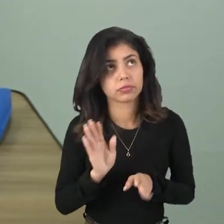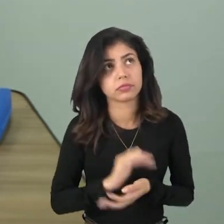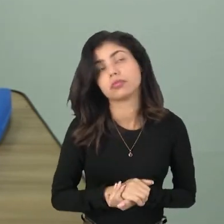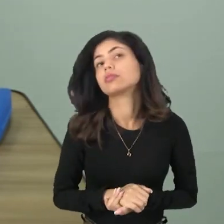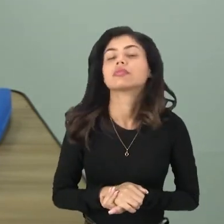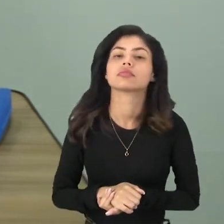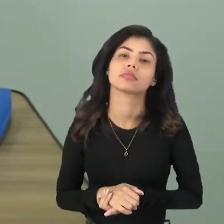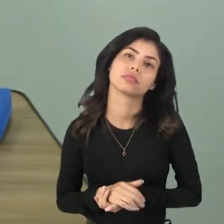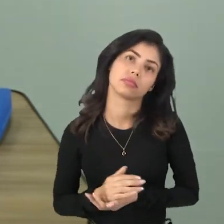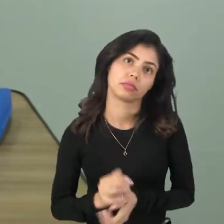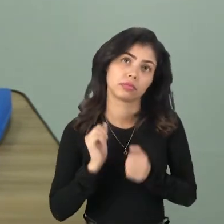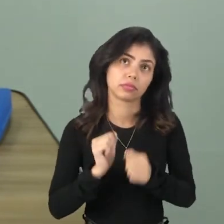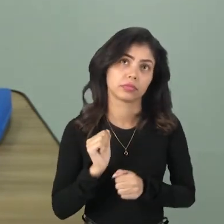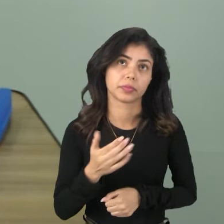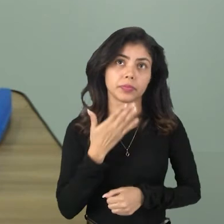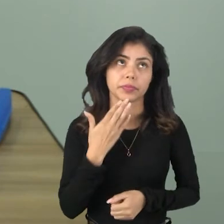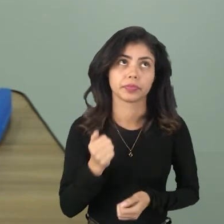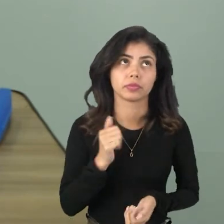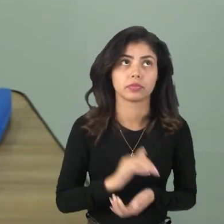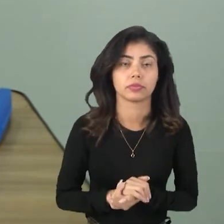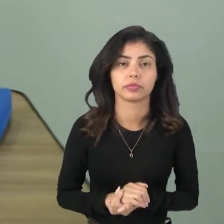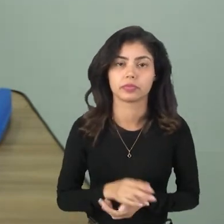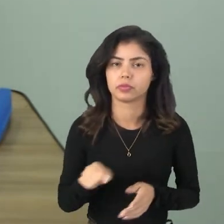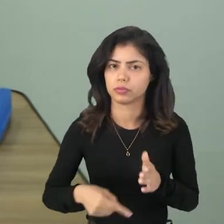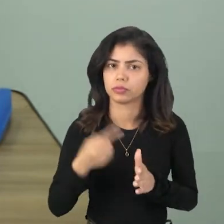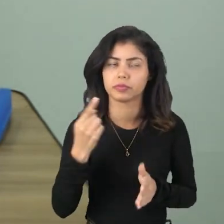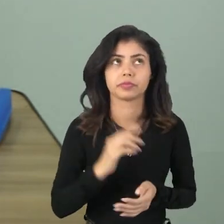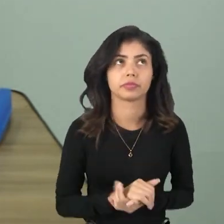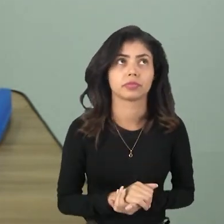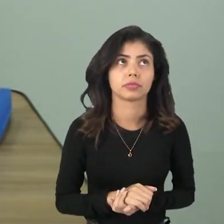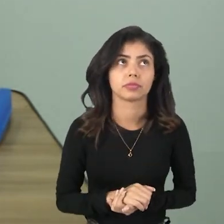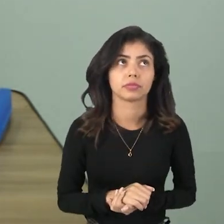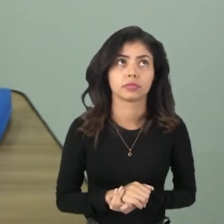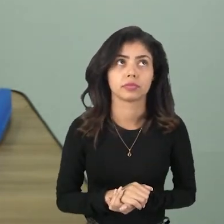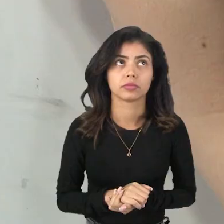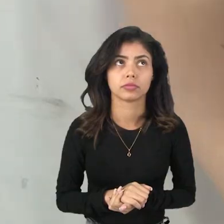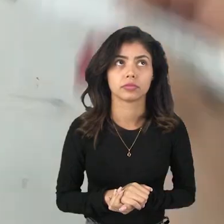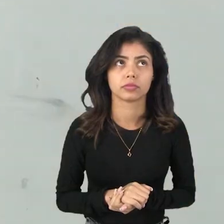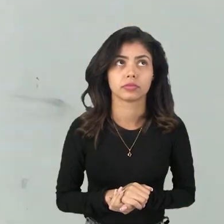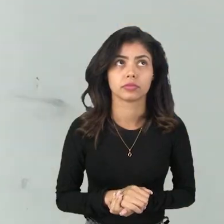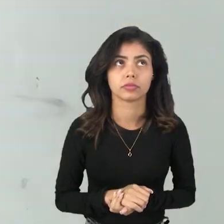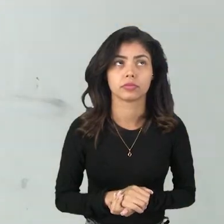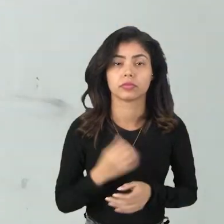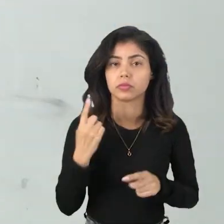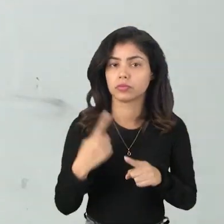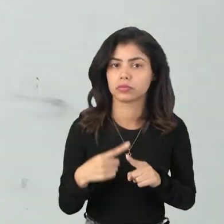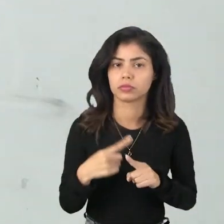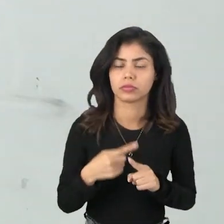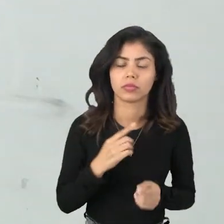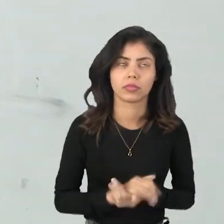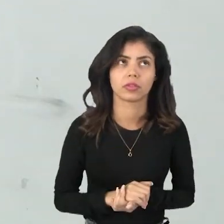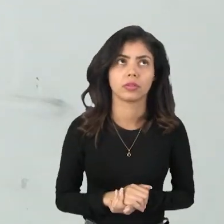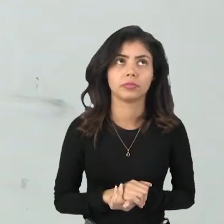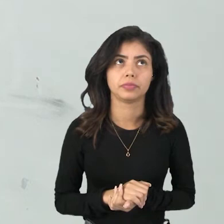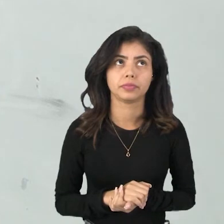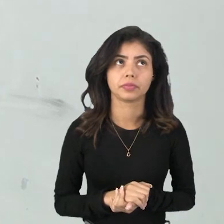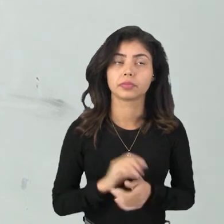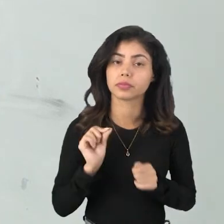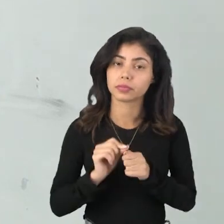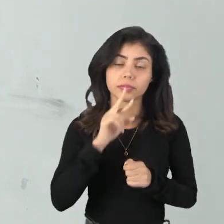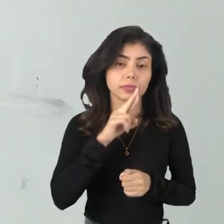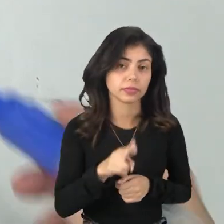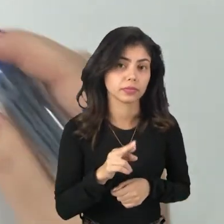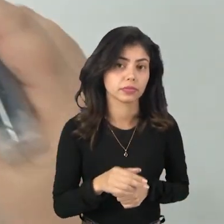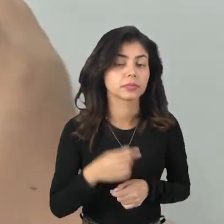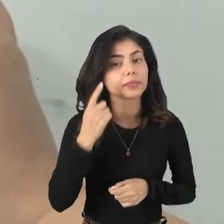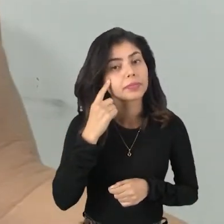cálculo A então eu vou fazer esse aqui primeiro olha só é porque vai ficar mais fácil para